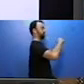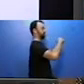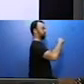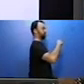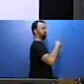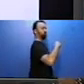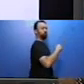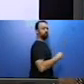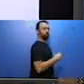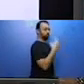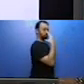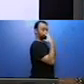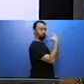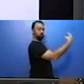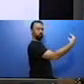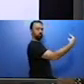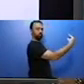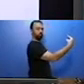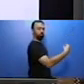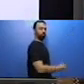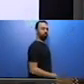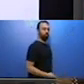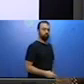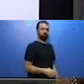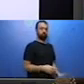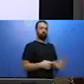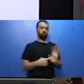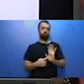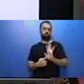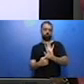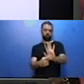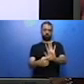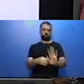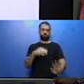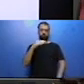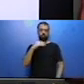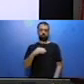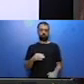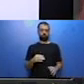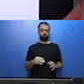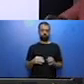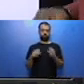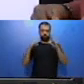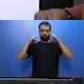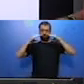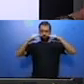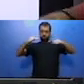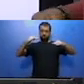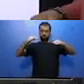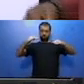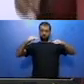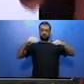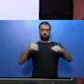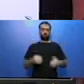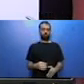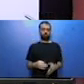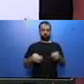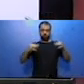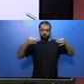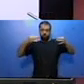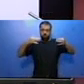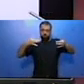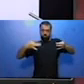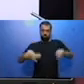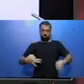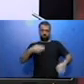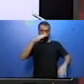mas mantendo um olhar reto, imprime uma marca confiante ao espírito. Então, Você ao caminhar, você andar, você tem que manter